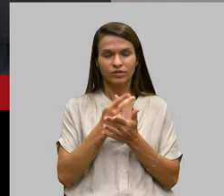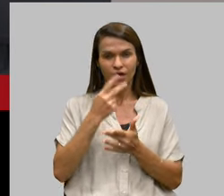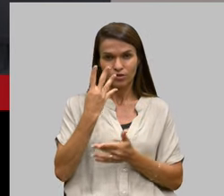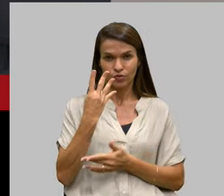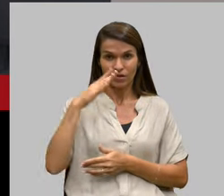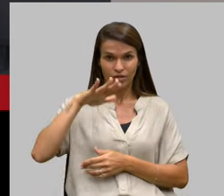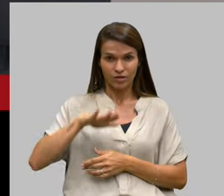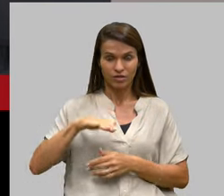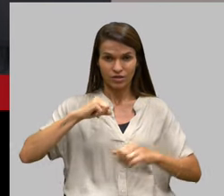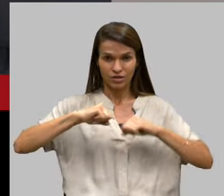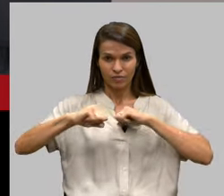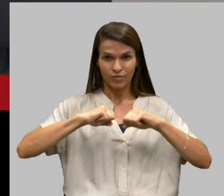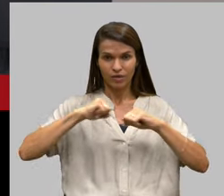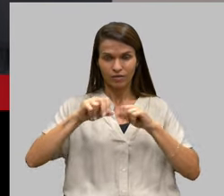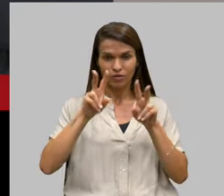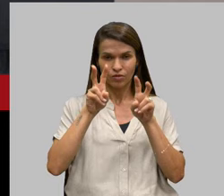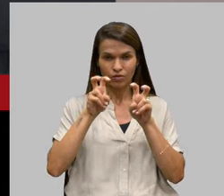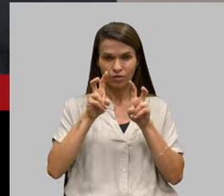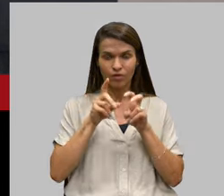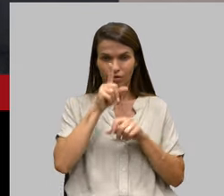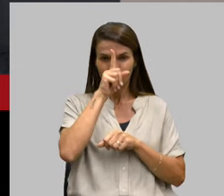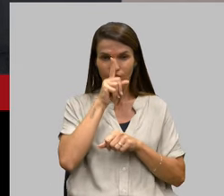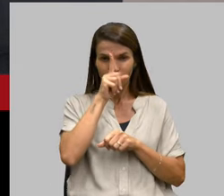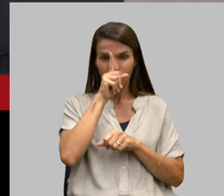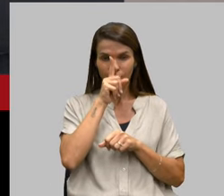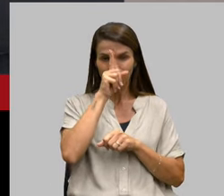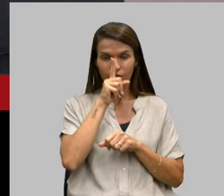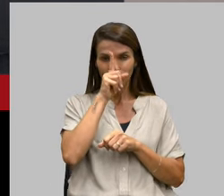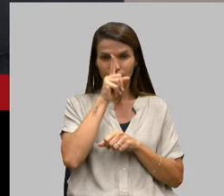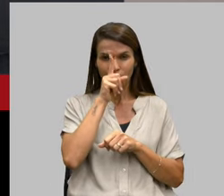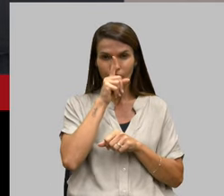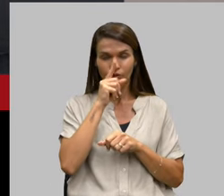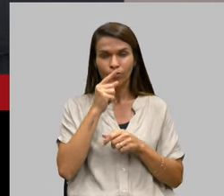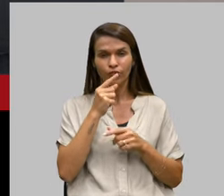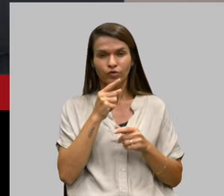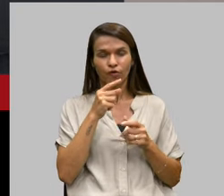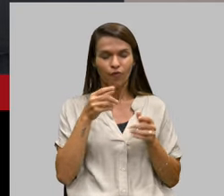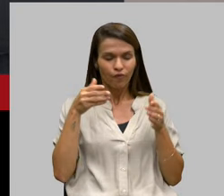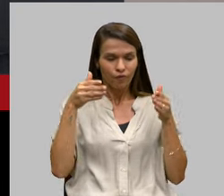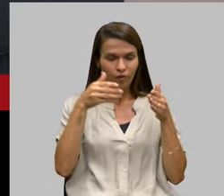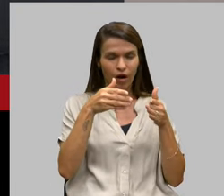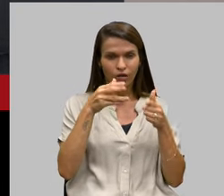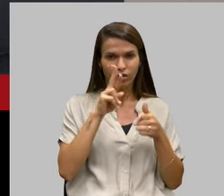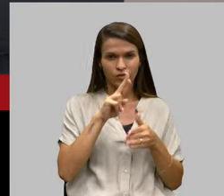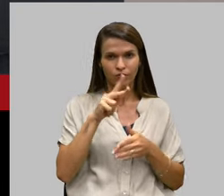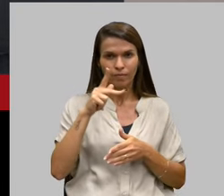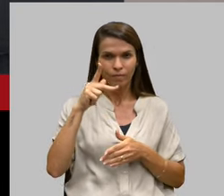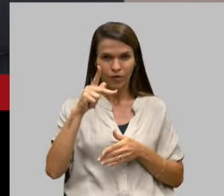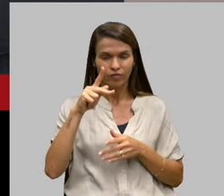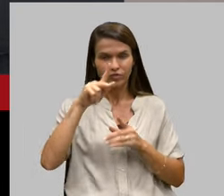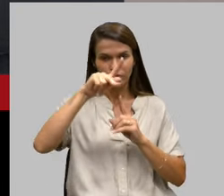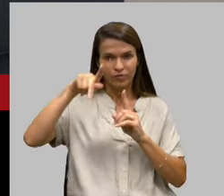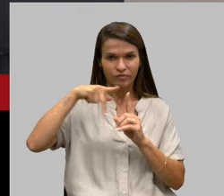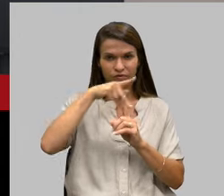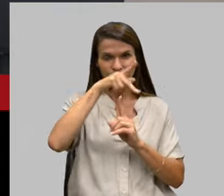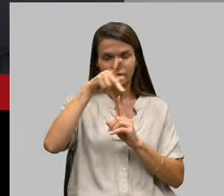debaterá sobre riscos e ameaças aos regimes próprios de Previdência